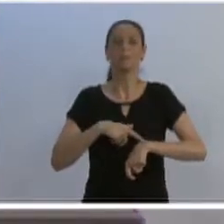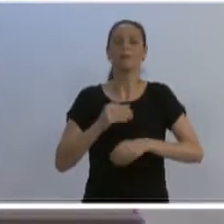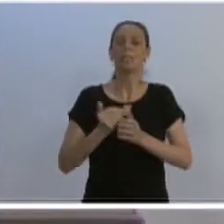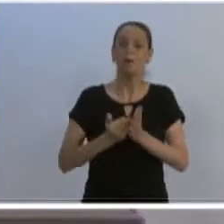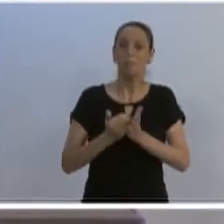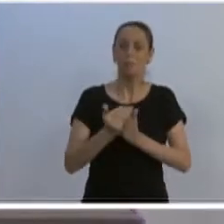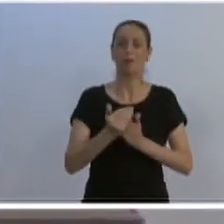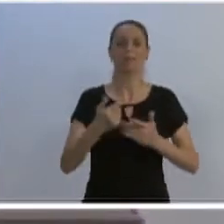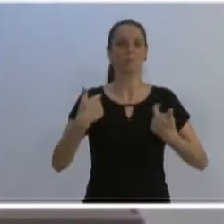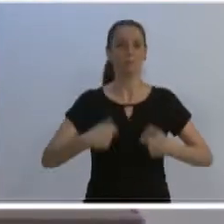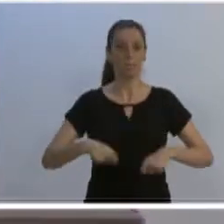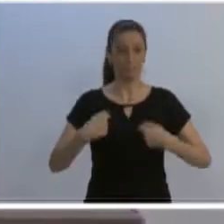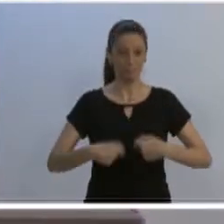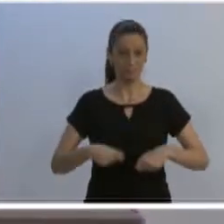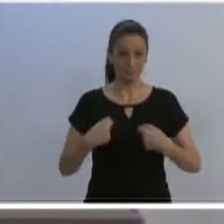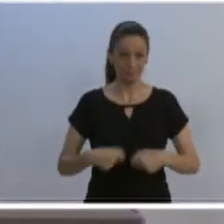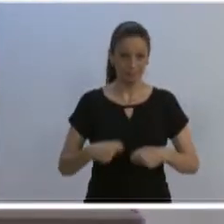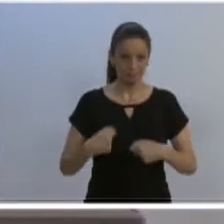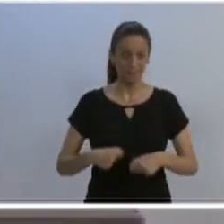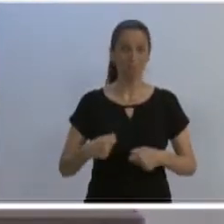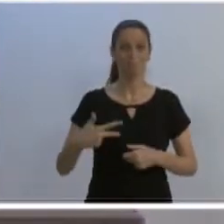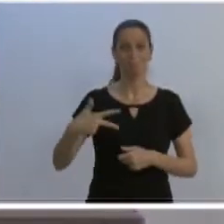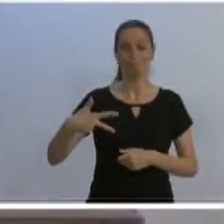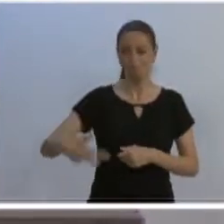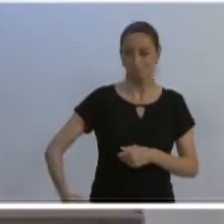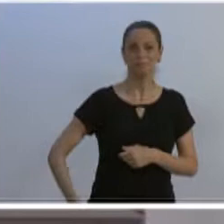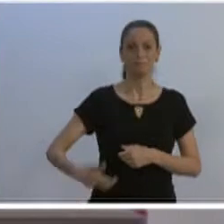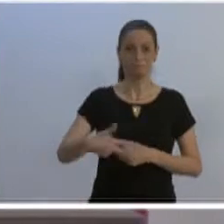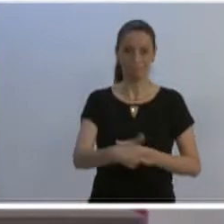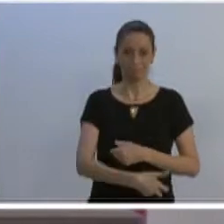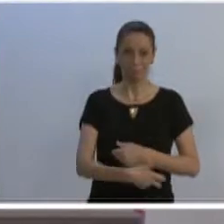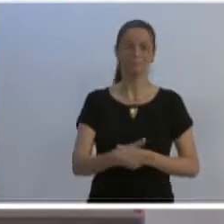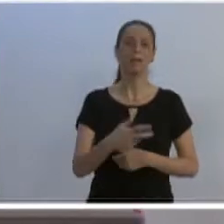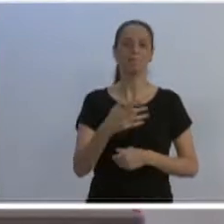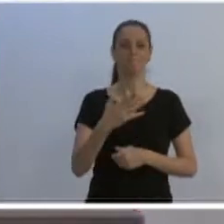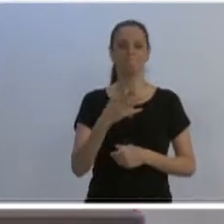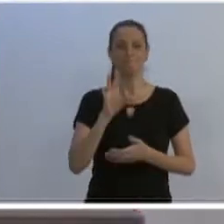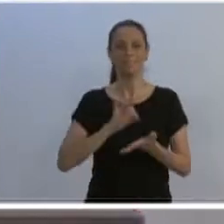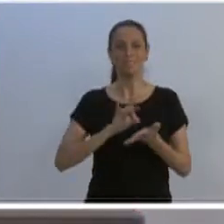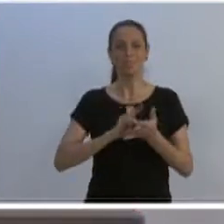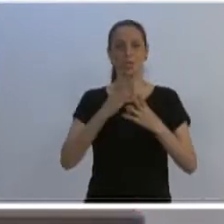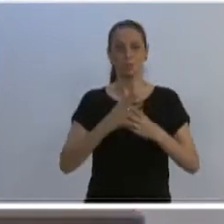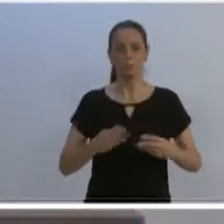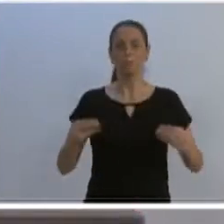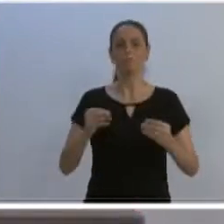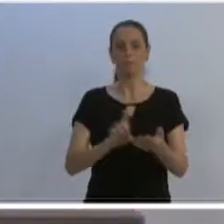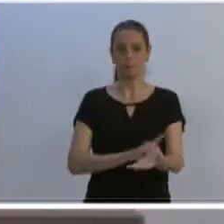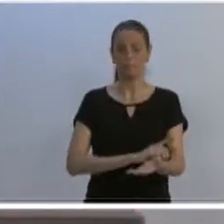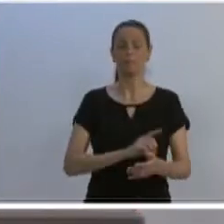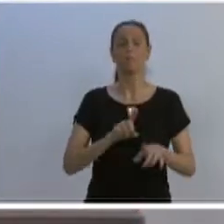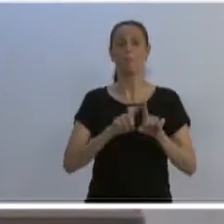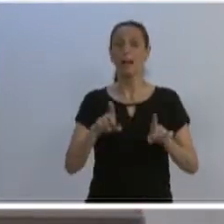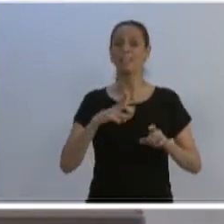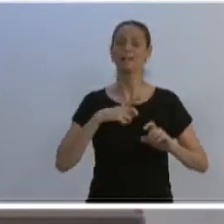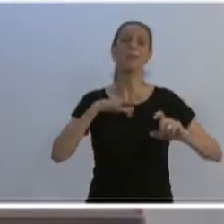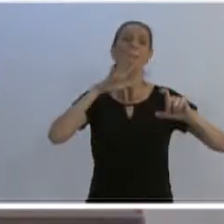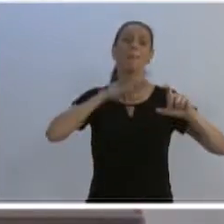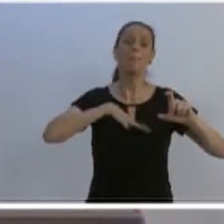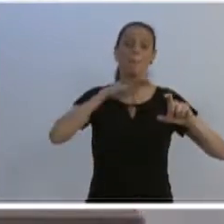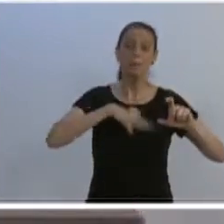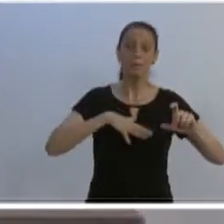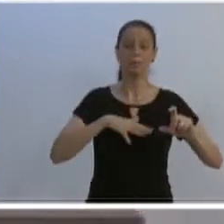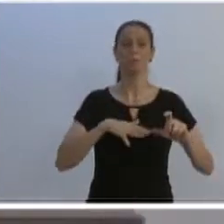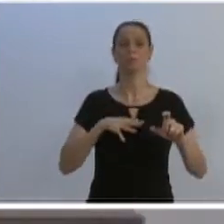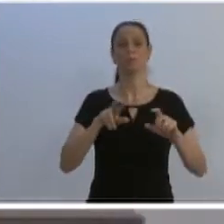a necessidade da introdução da insulina para o tratamento. Existe um mito. As pessoas têm a ideia de que a